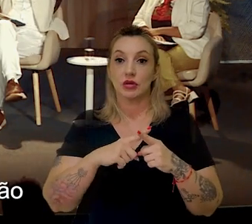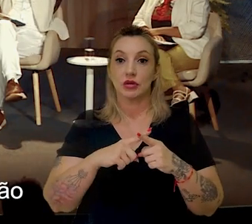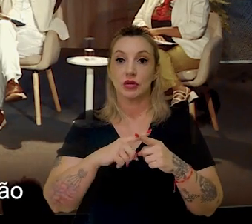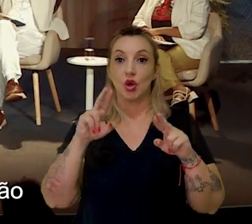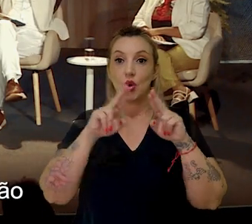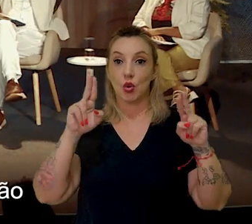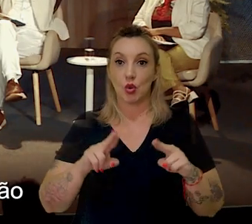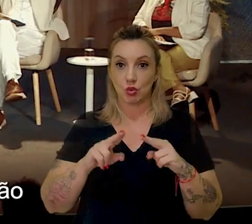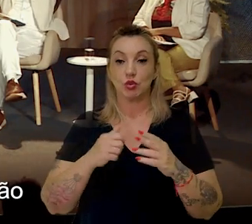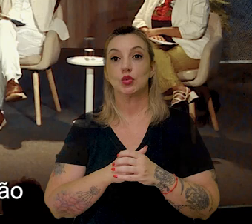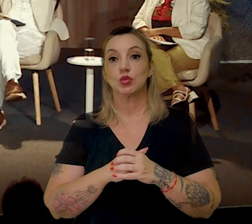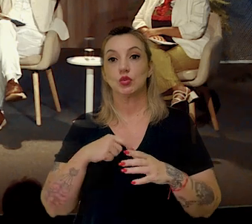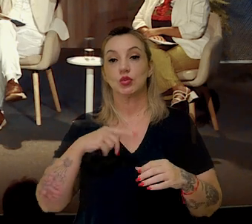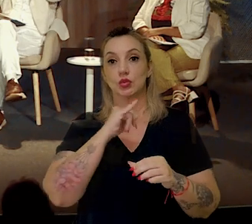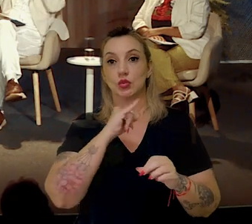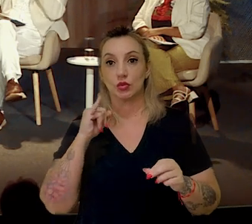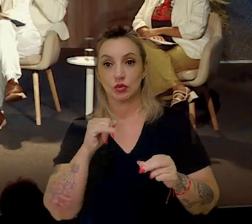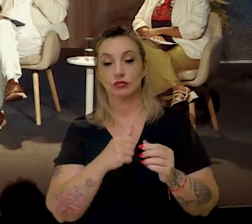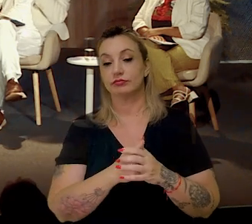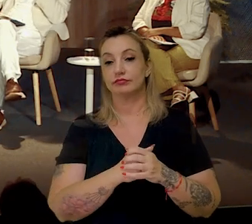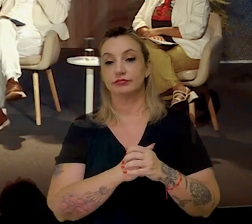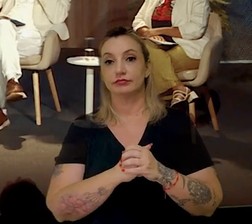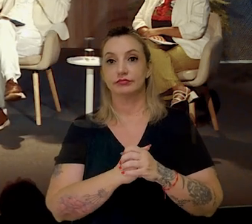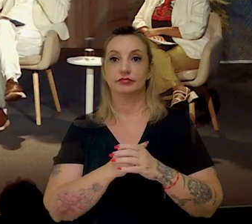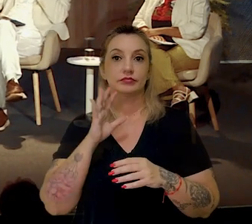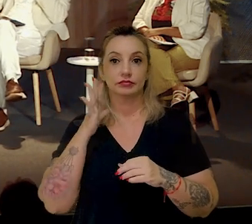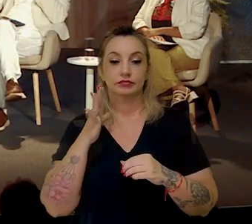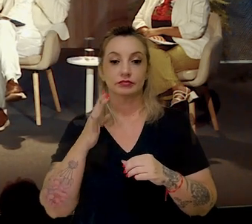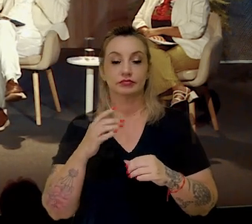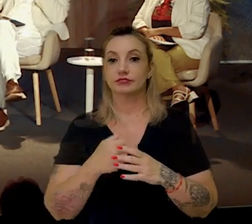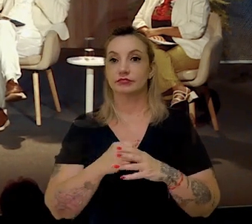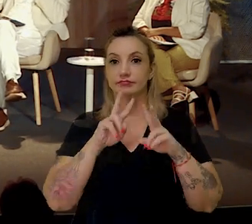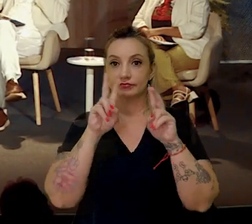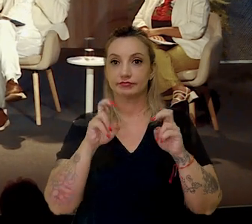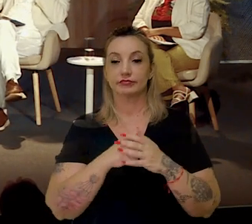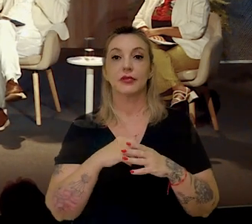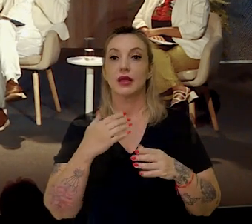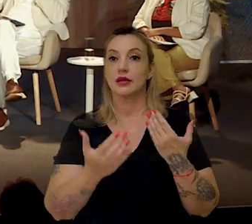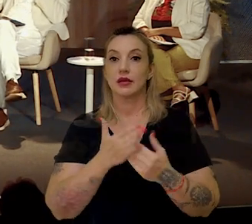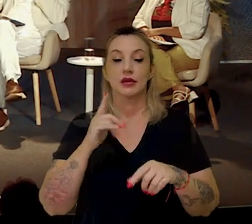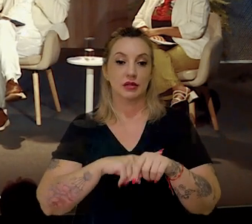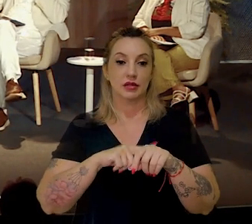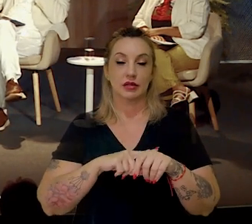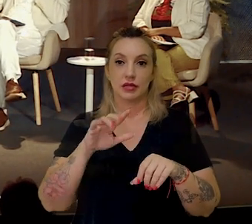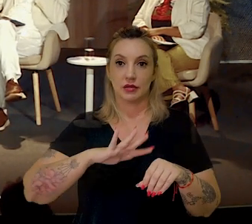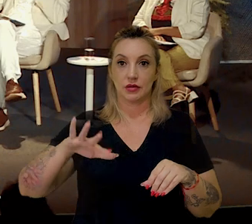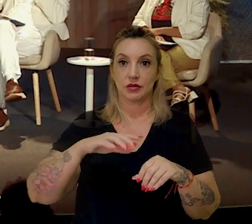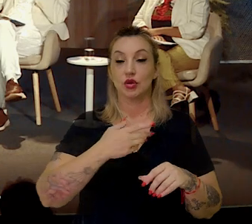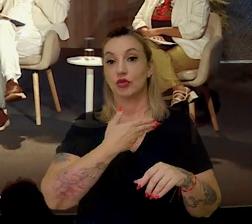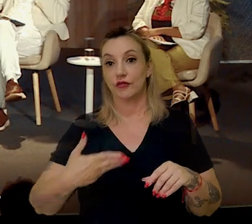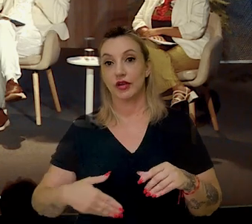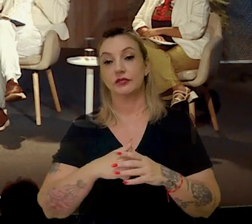ONU que hoje né uma uma instituição que é a grande eh vocal do tema né e pede o tempo todo mais ambição das empresas e dos